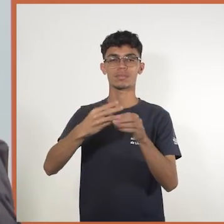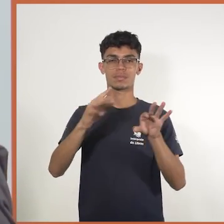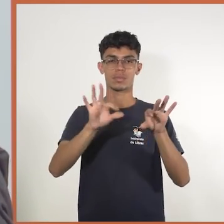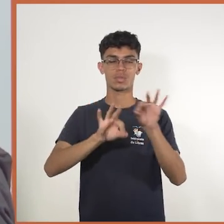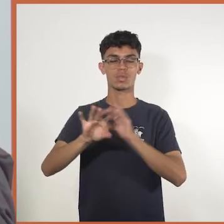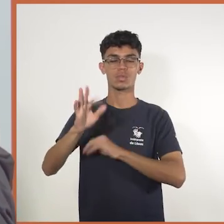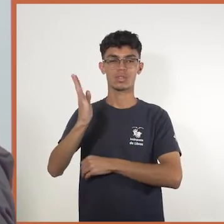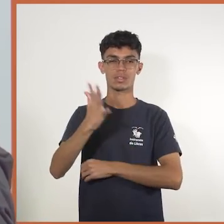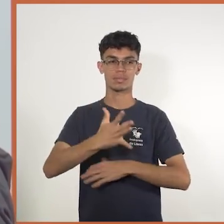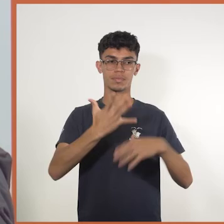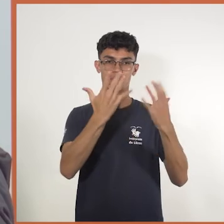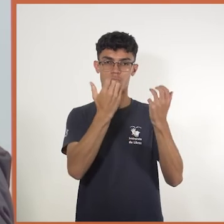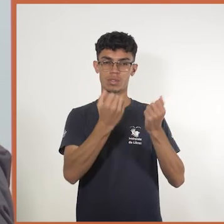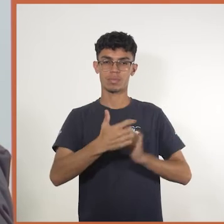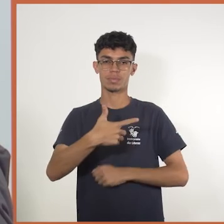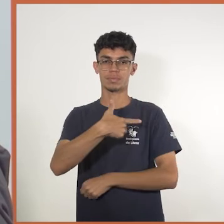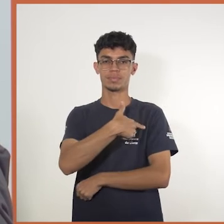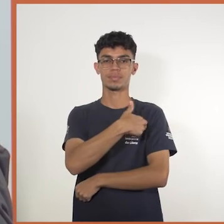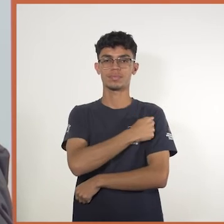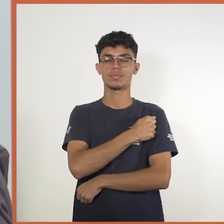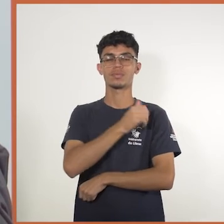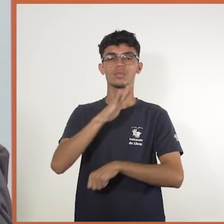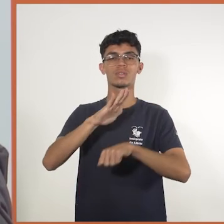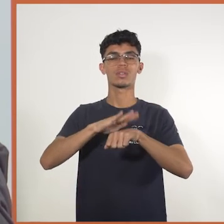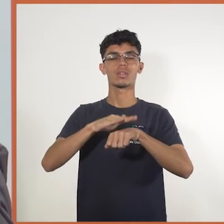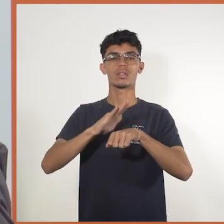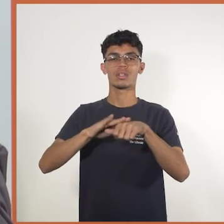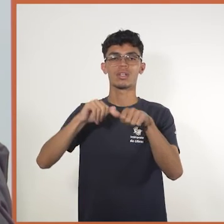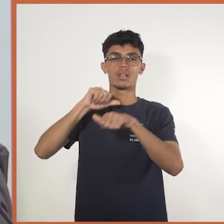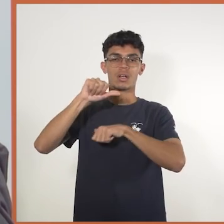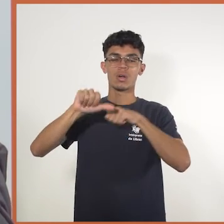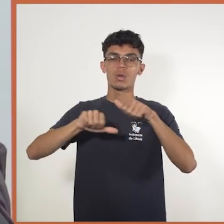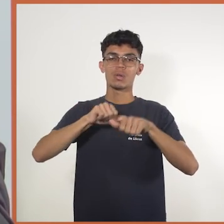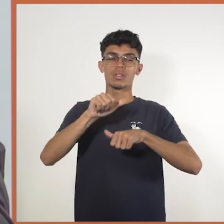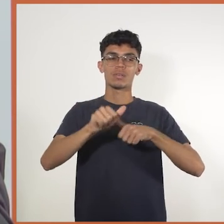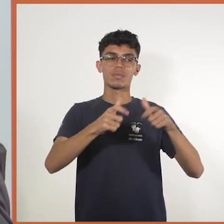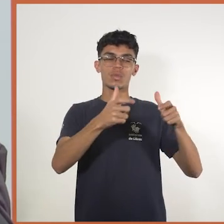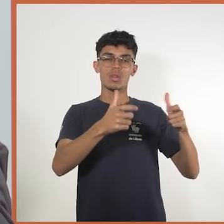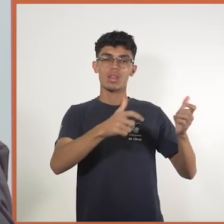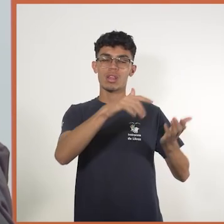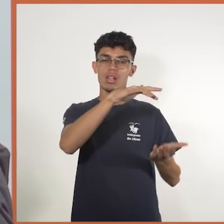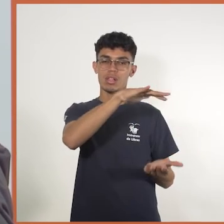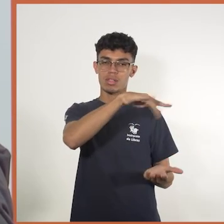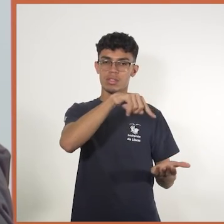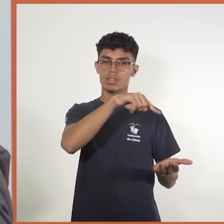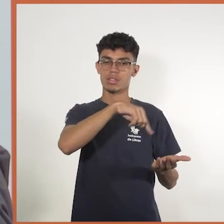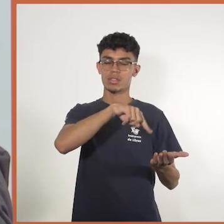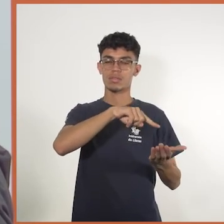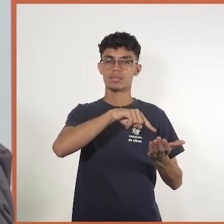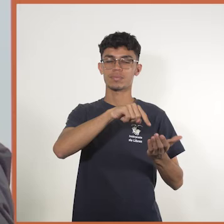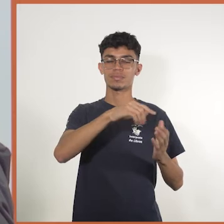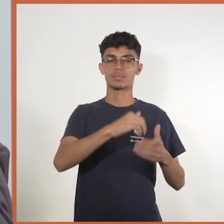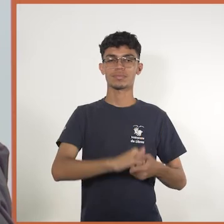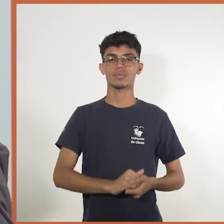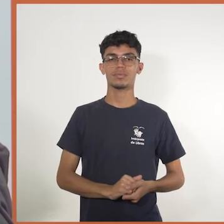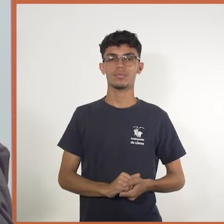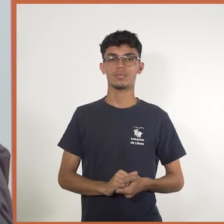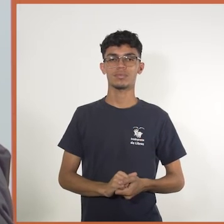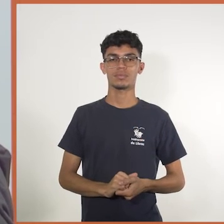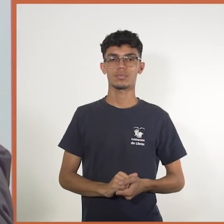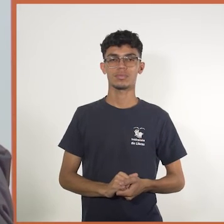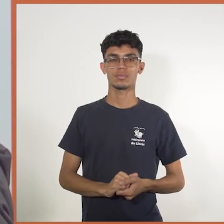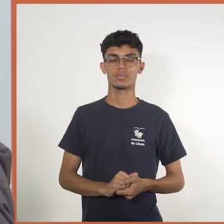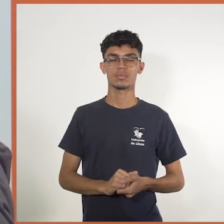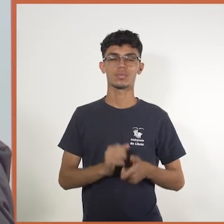poder receber essa vacina, né? Nós fizemos uma mudança em um dos refrigeradores do nosso depósito central, que